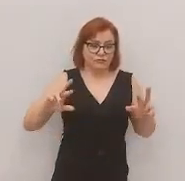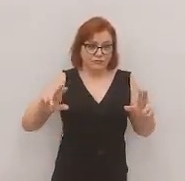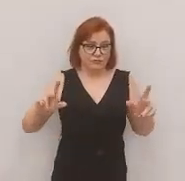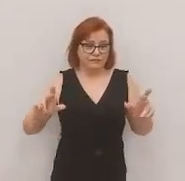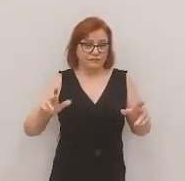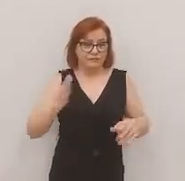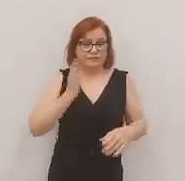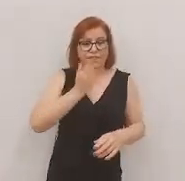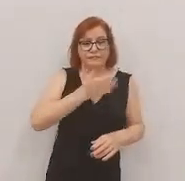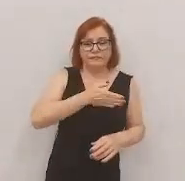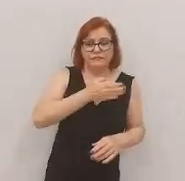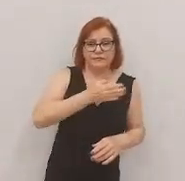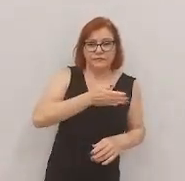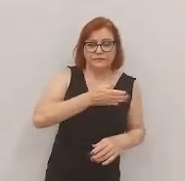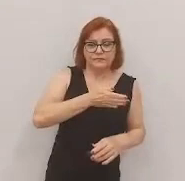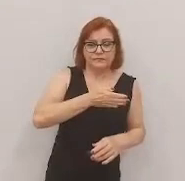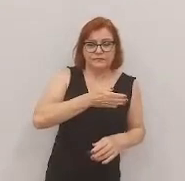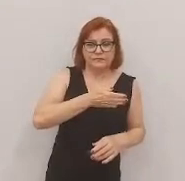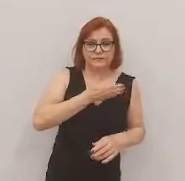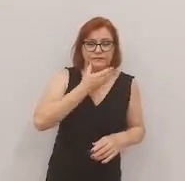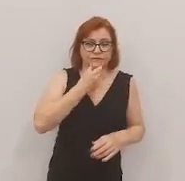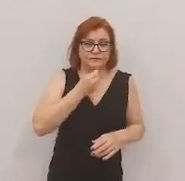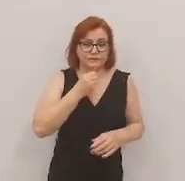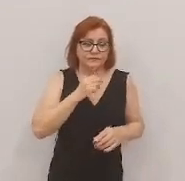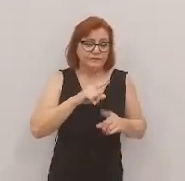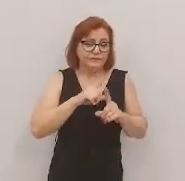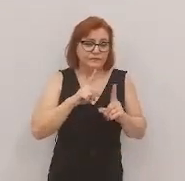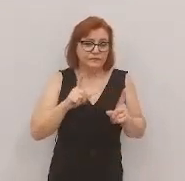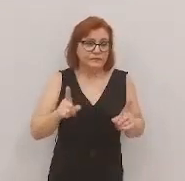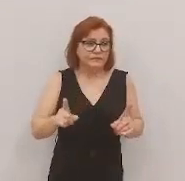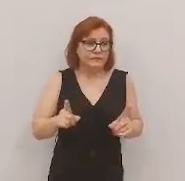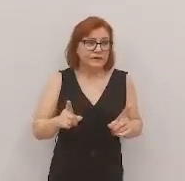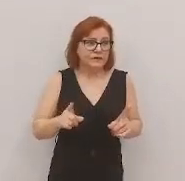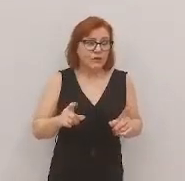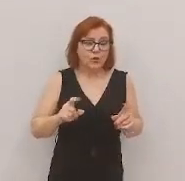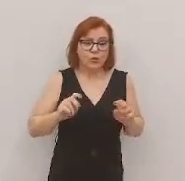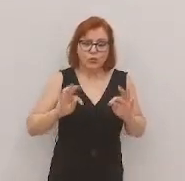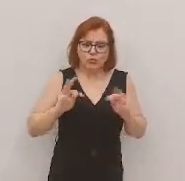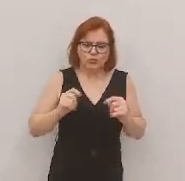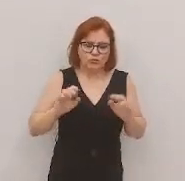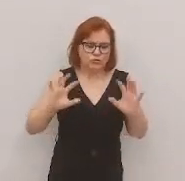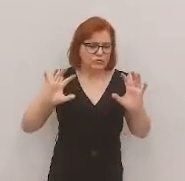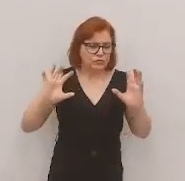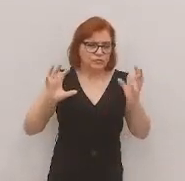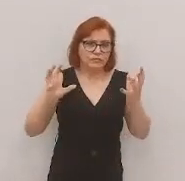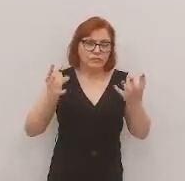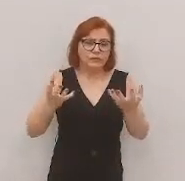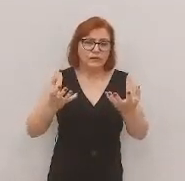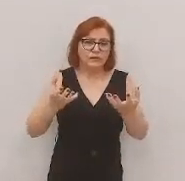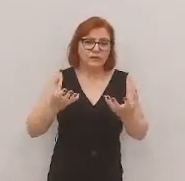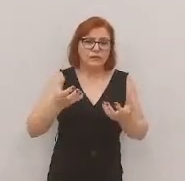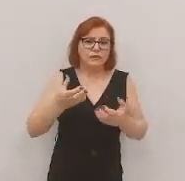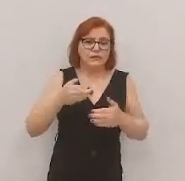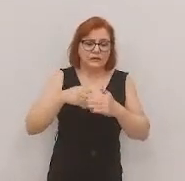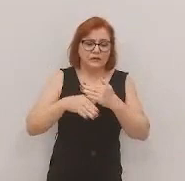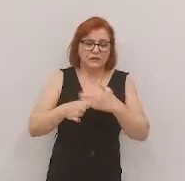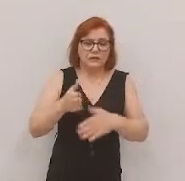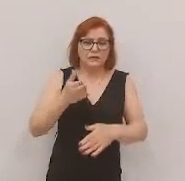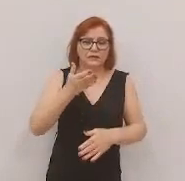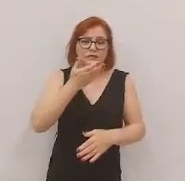Mas algo está dentro do coração do homem. Tudo que acontece com o homem, ele procede de onde?